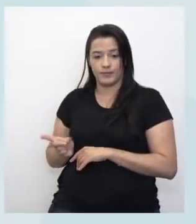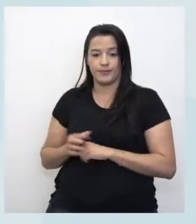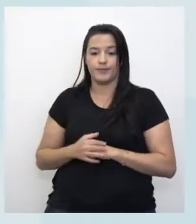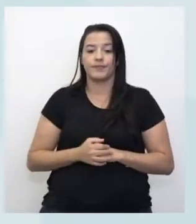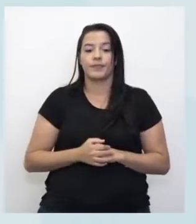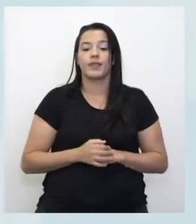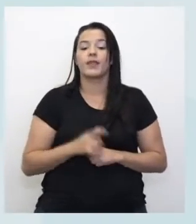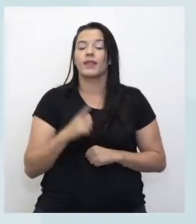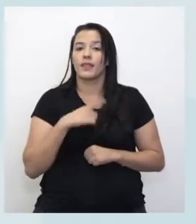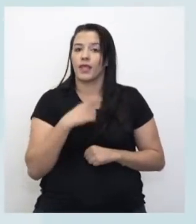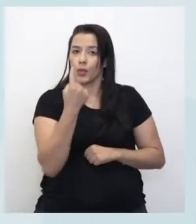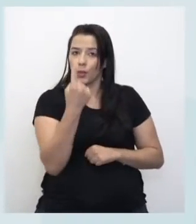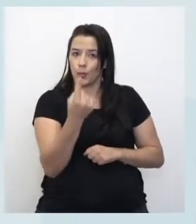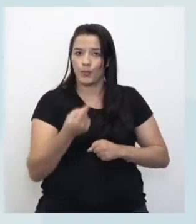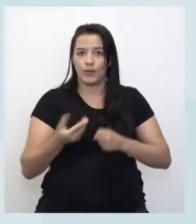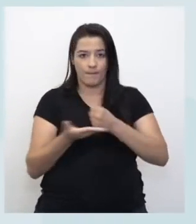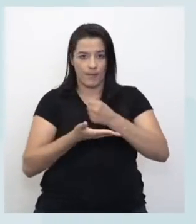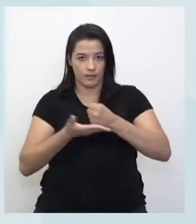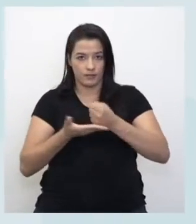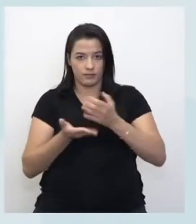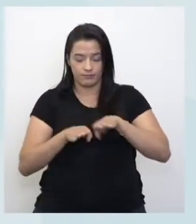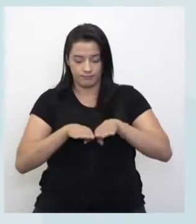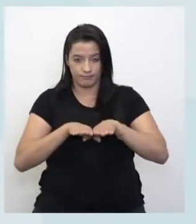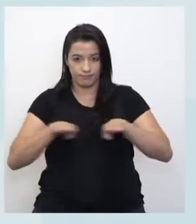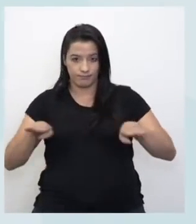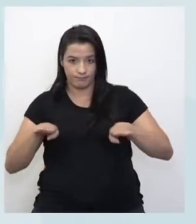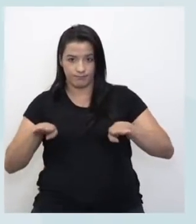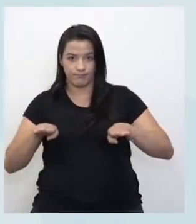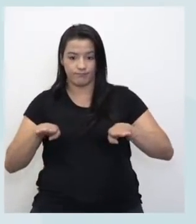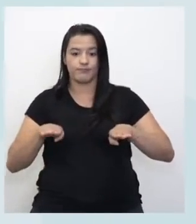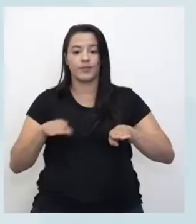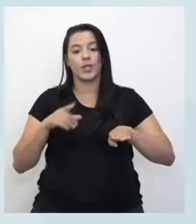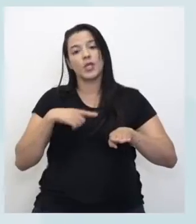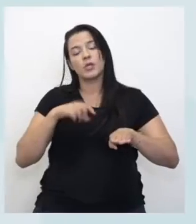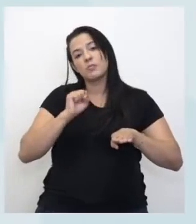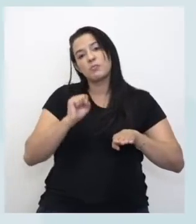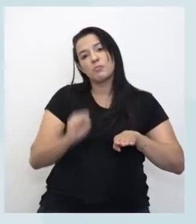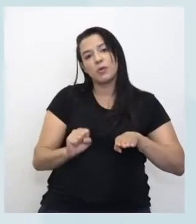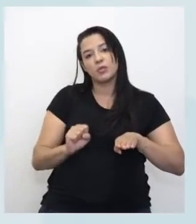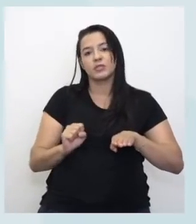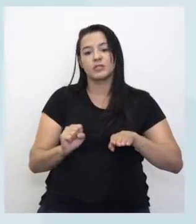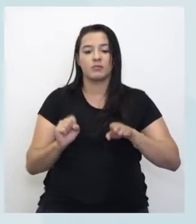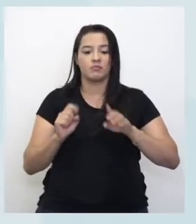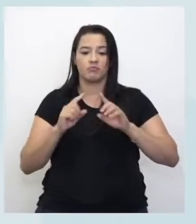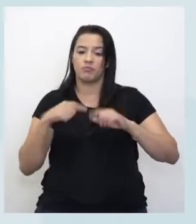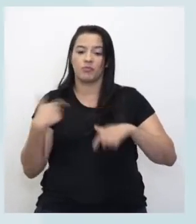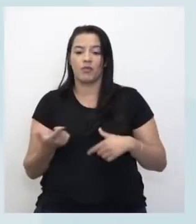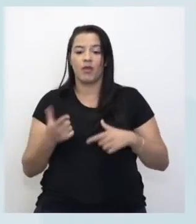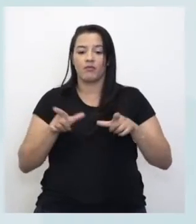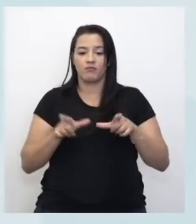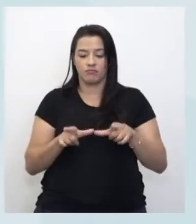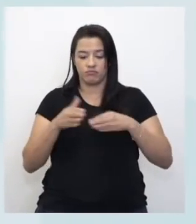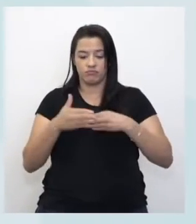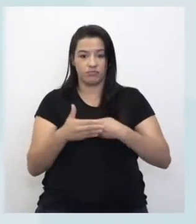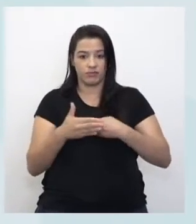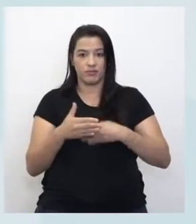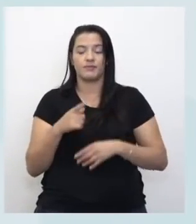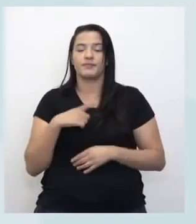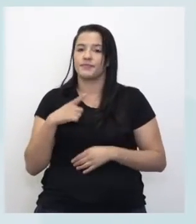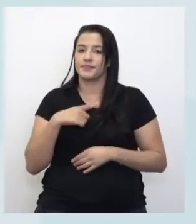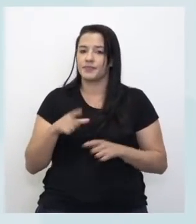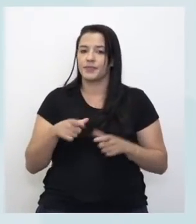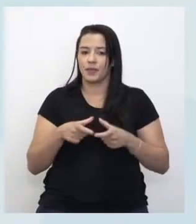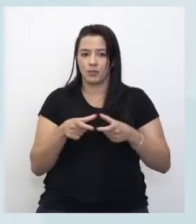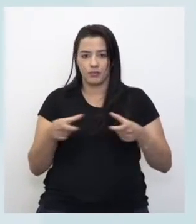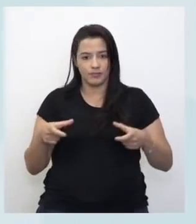uma base, que aqui pode ser um retângulo, então eu tenho uma pirâmide de base